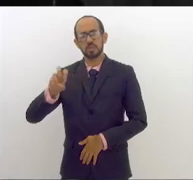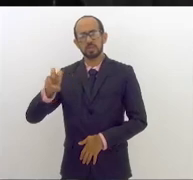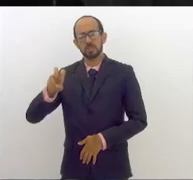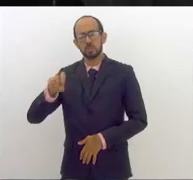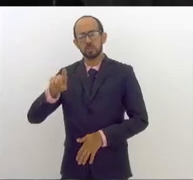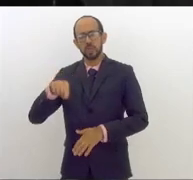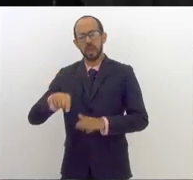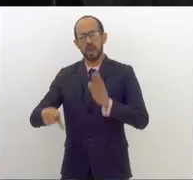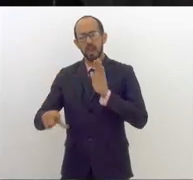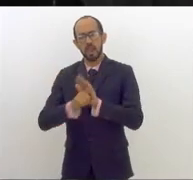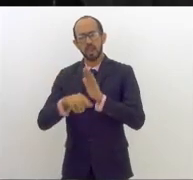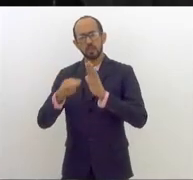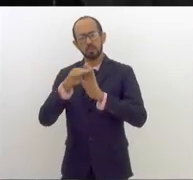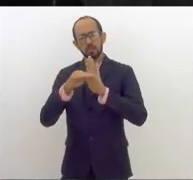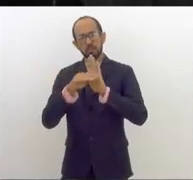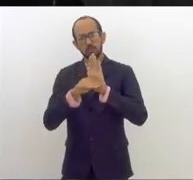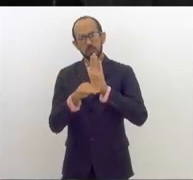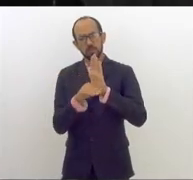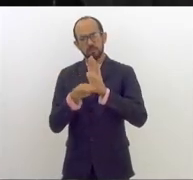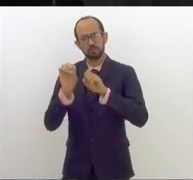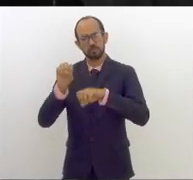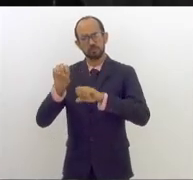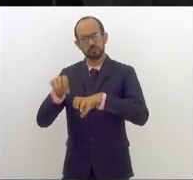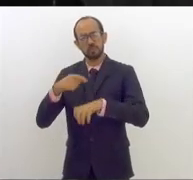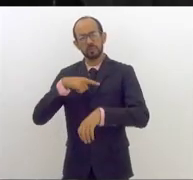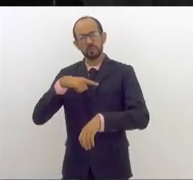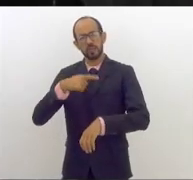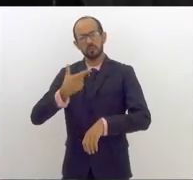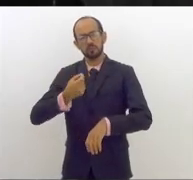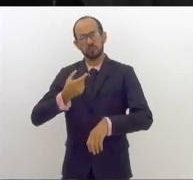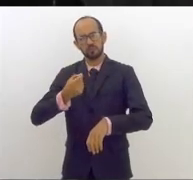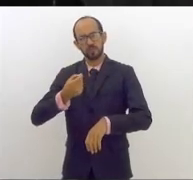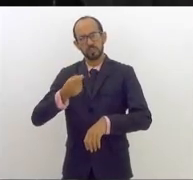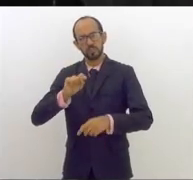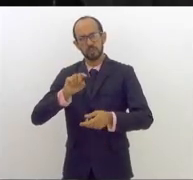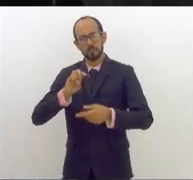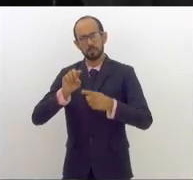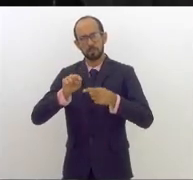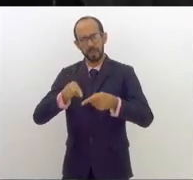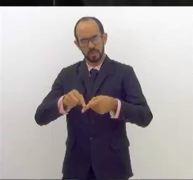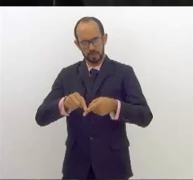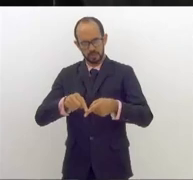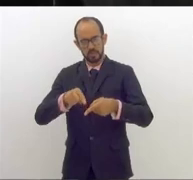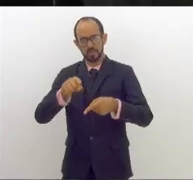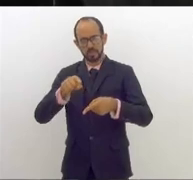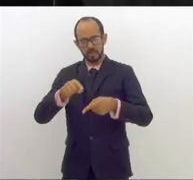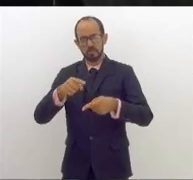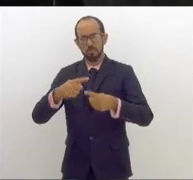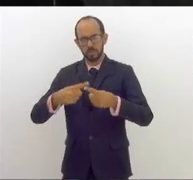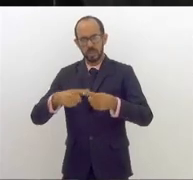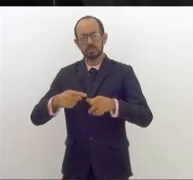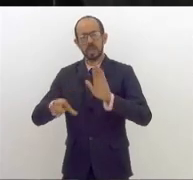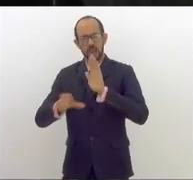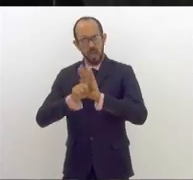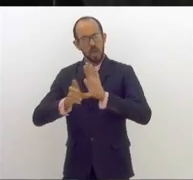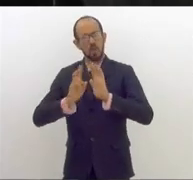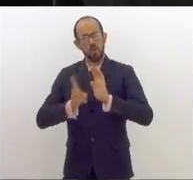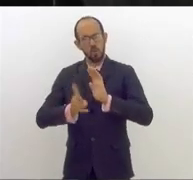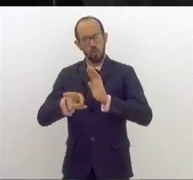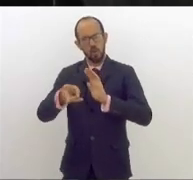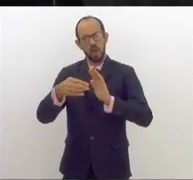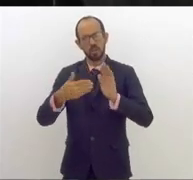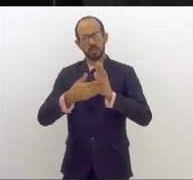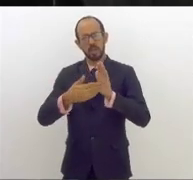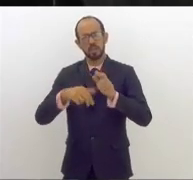nacional de educação com 20 grandes metas e esta lei está vigente Já que é um plano decenal até é é junho de